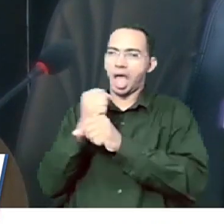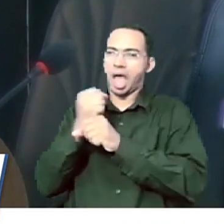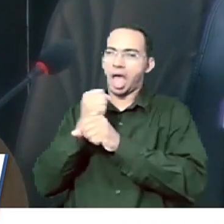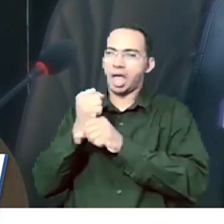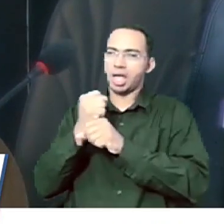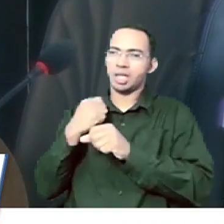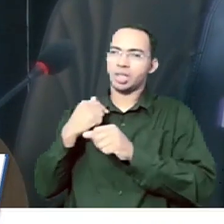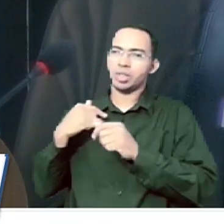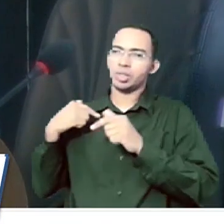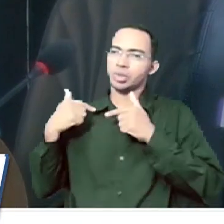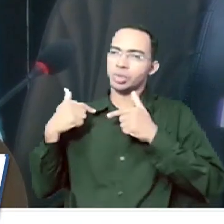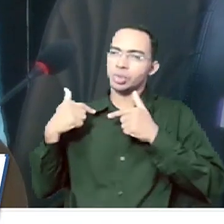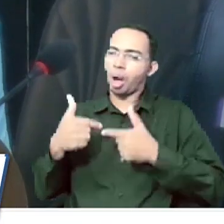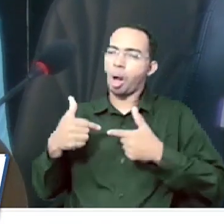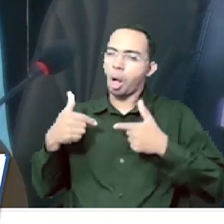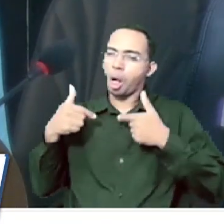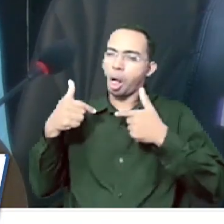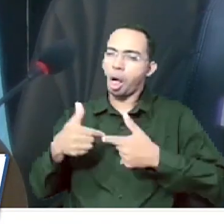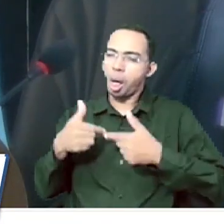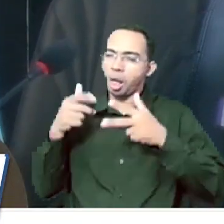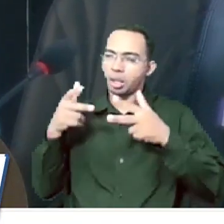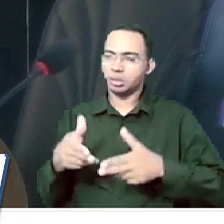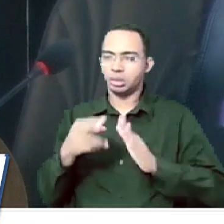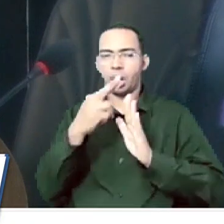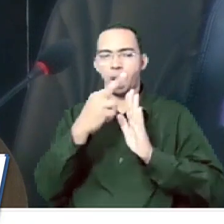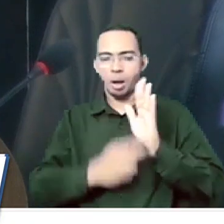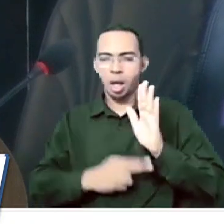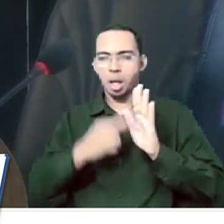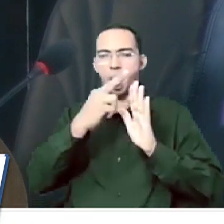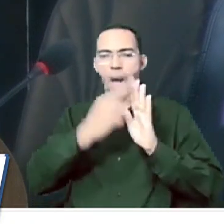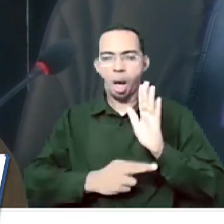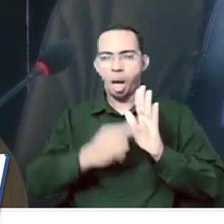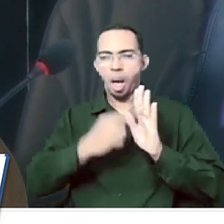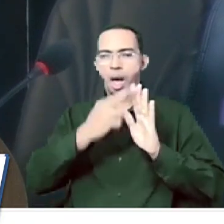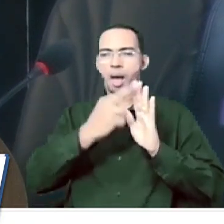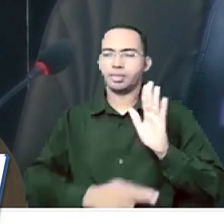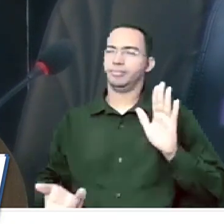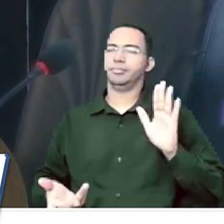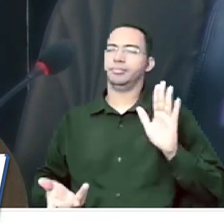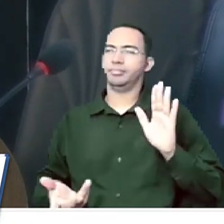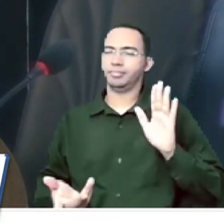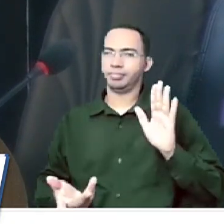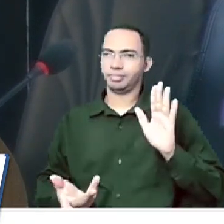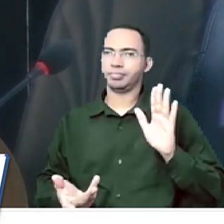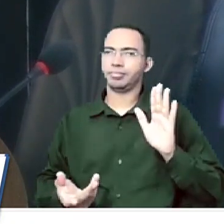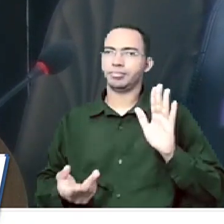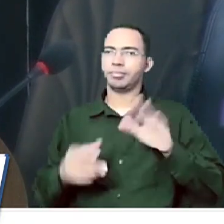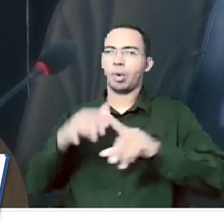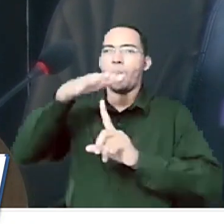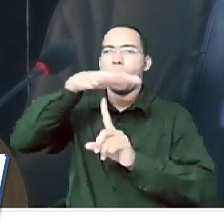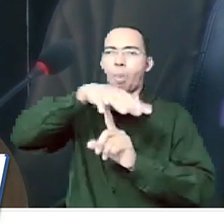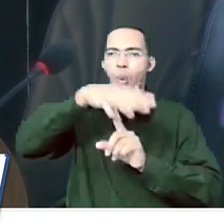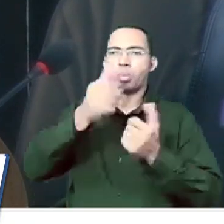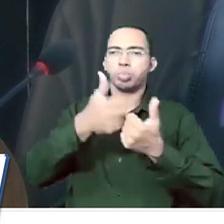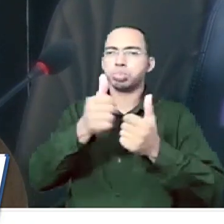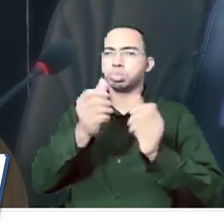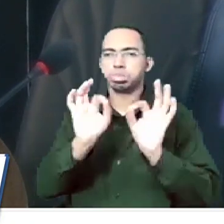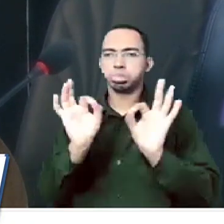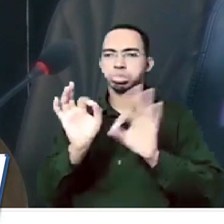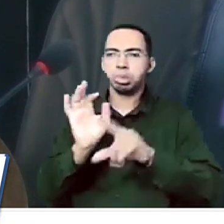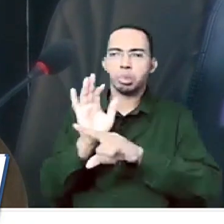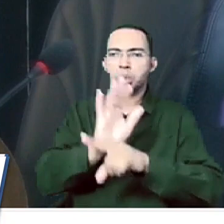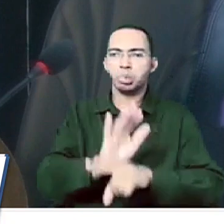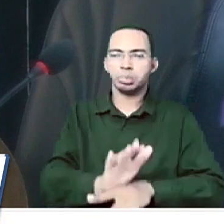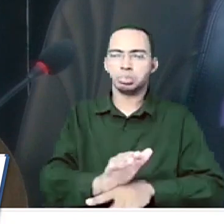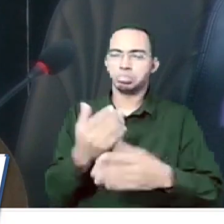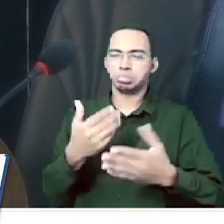tecla. Requerimentos, né? Ponto de ônibus que não favorece em qualquer espécie,